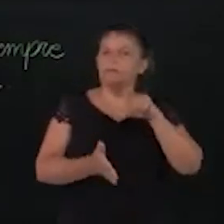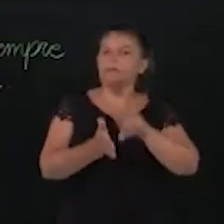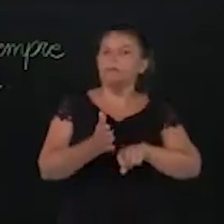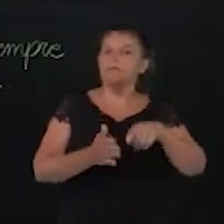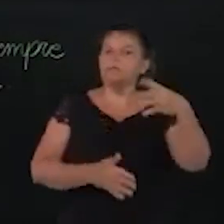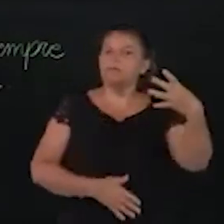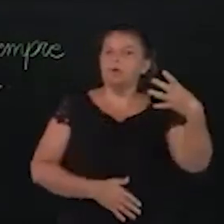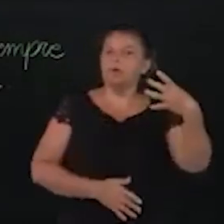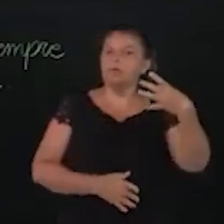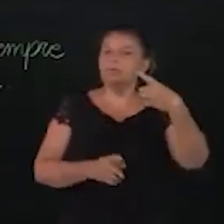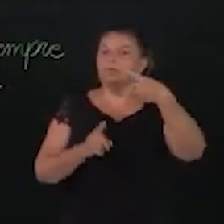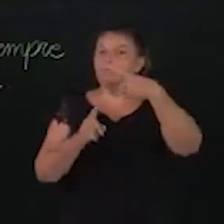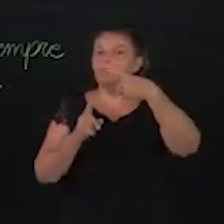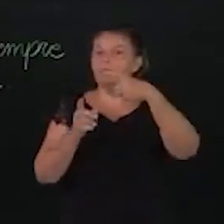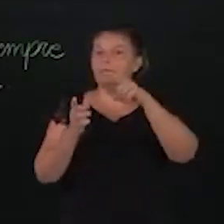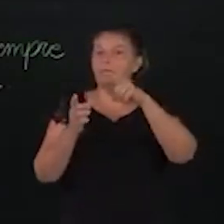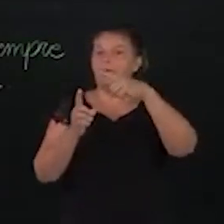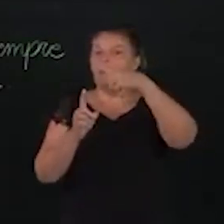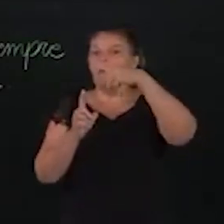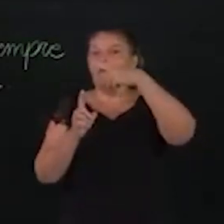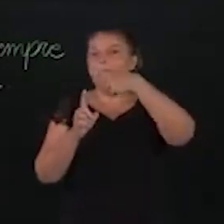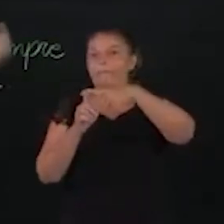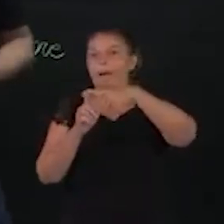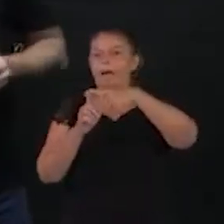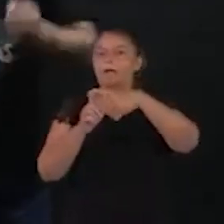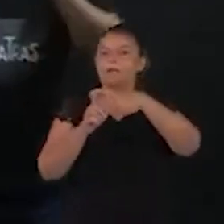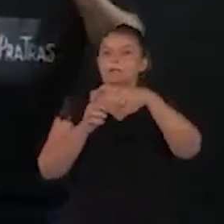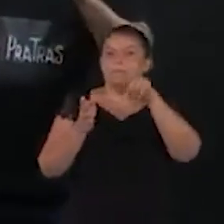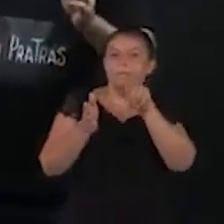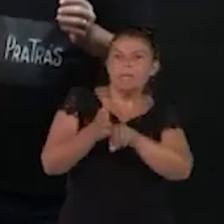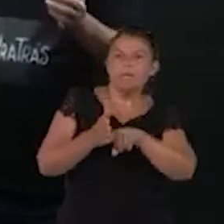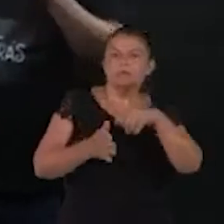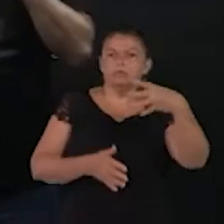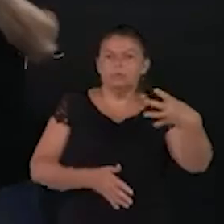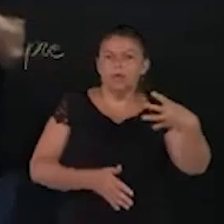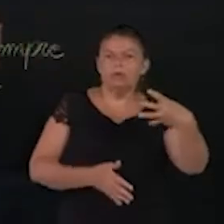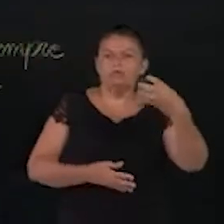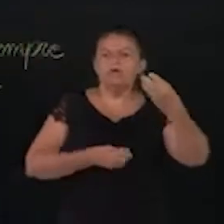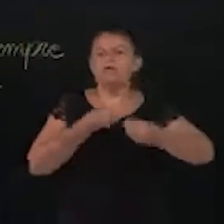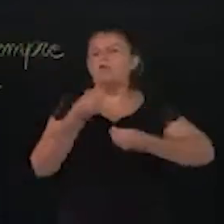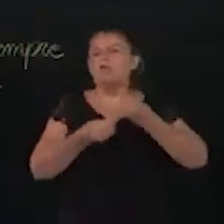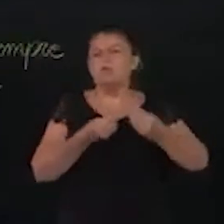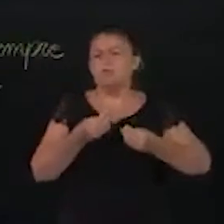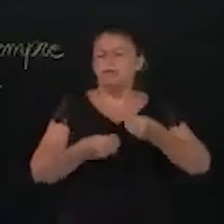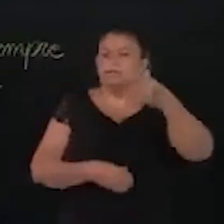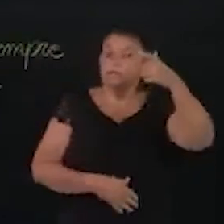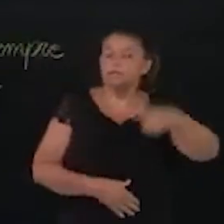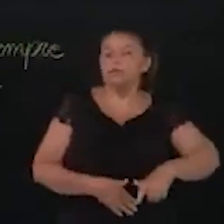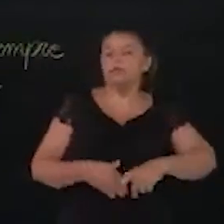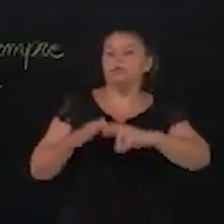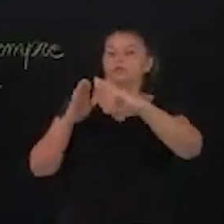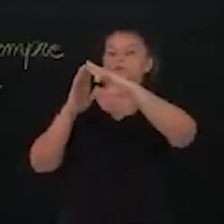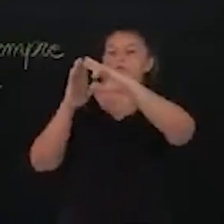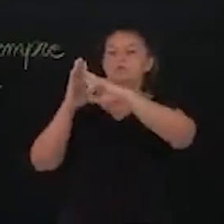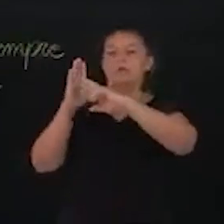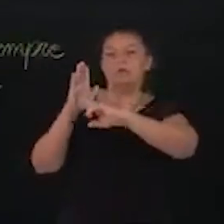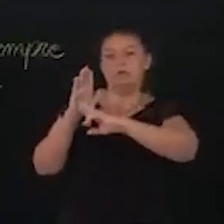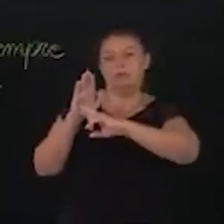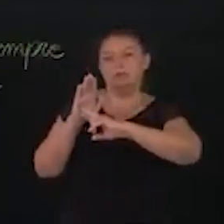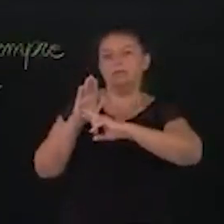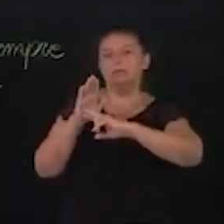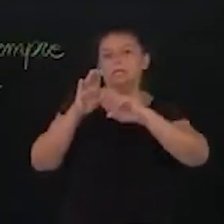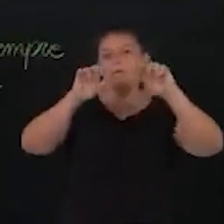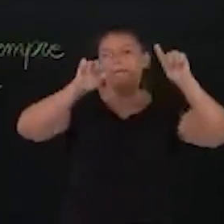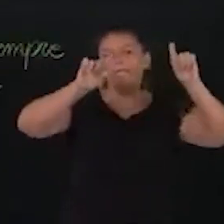menos 4 mais menos 4. O que acontece? De novo, a regra em relação aos